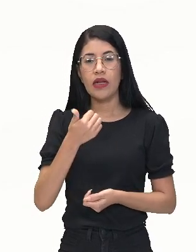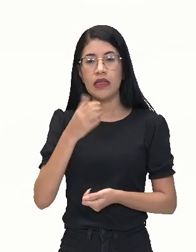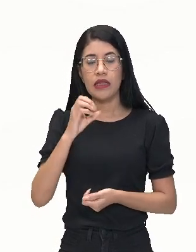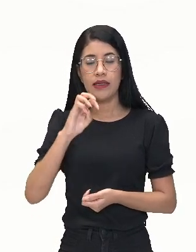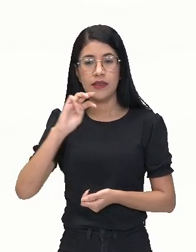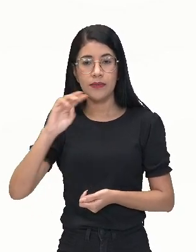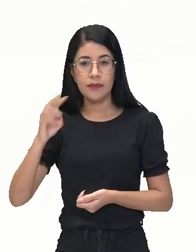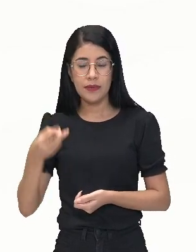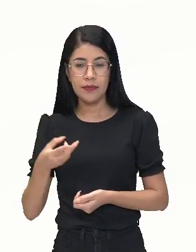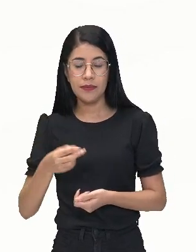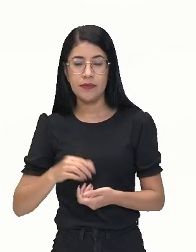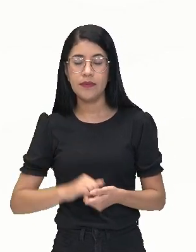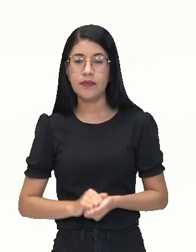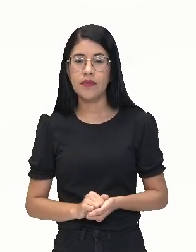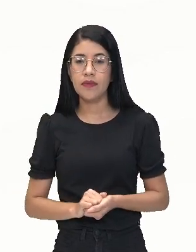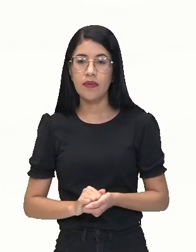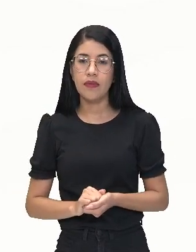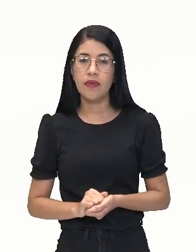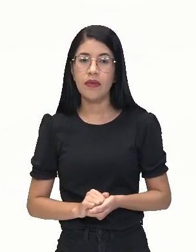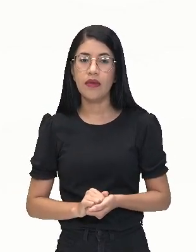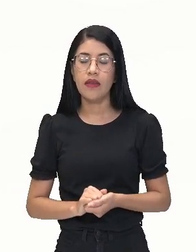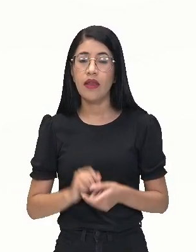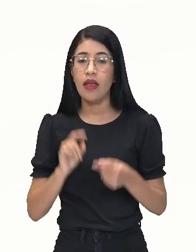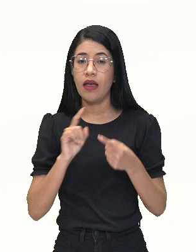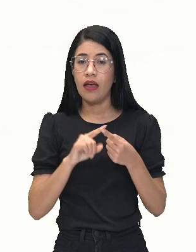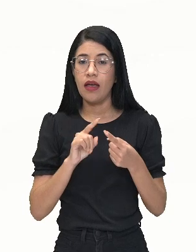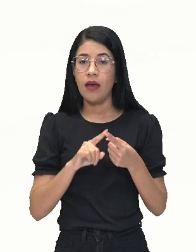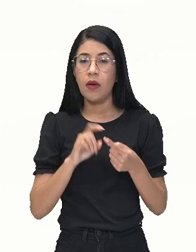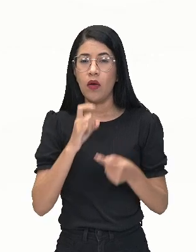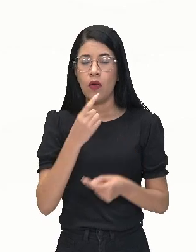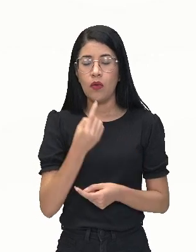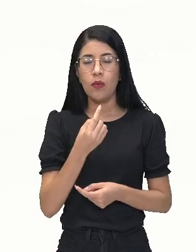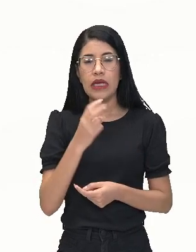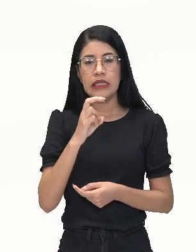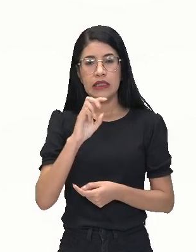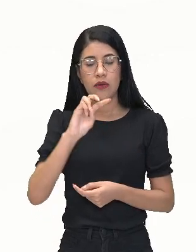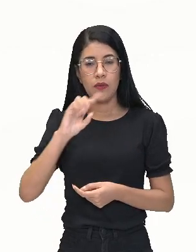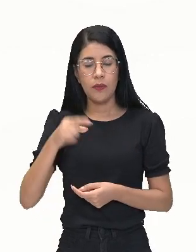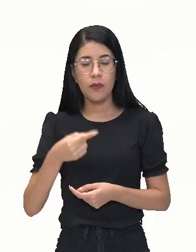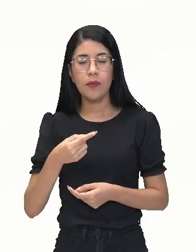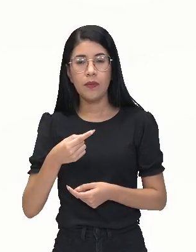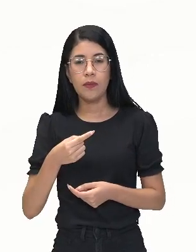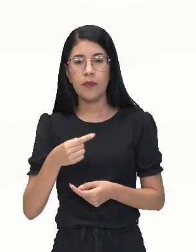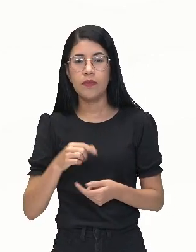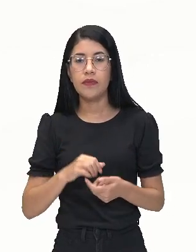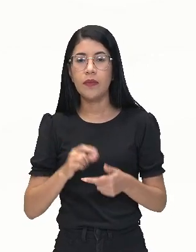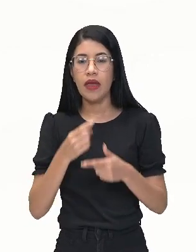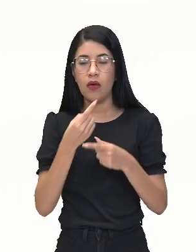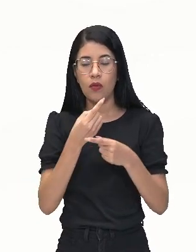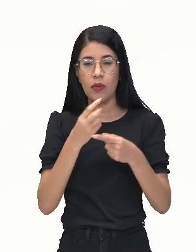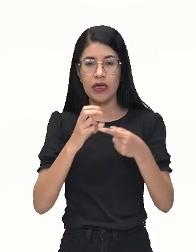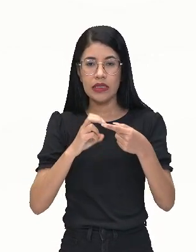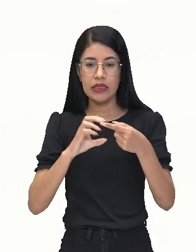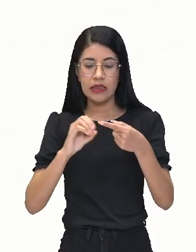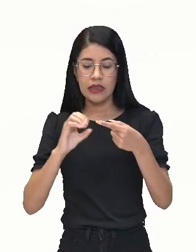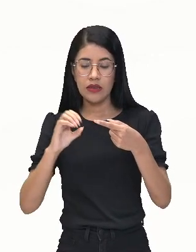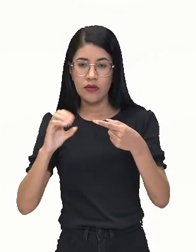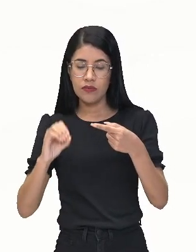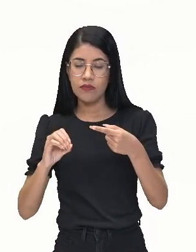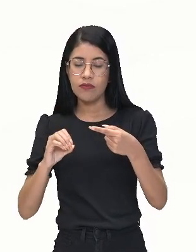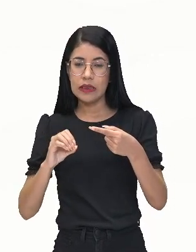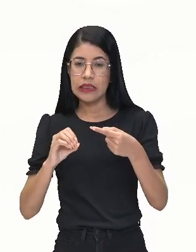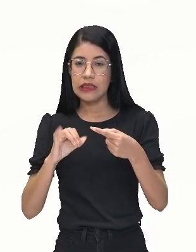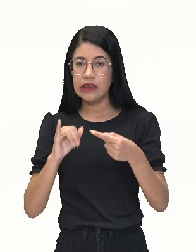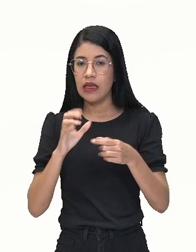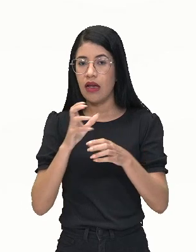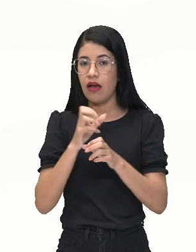A primeira escala, 1 para 5.000, é uma divisão de 1 para 5.000. Que quando